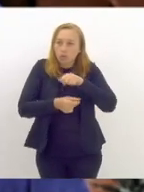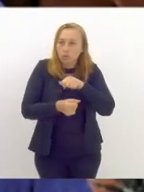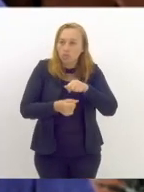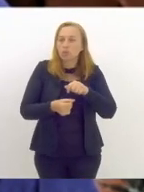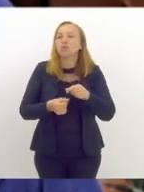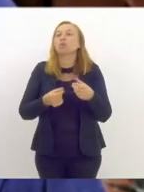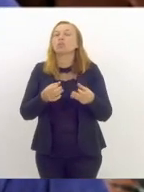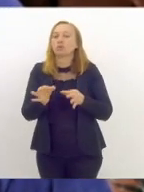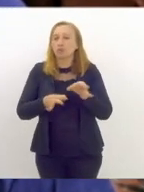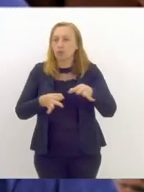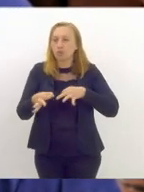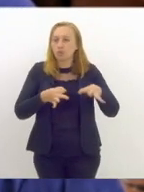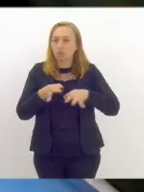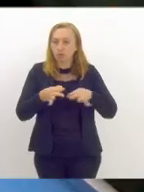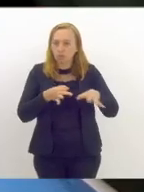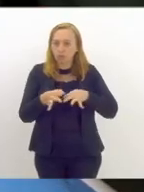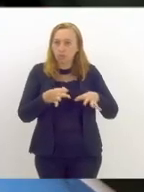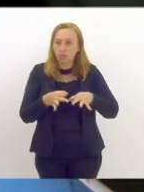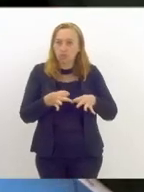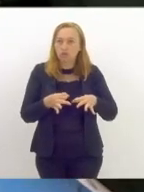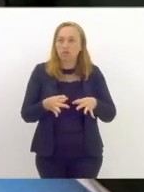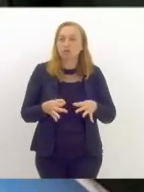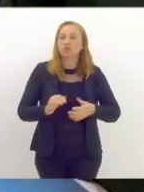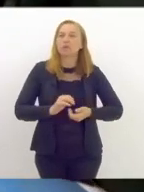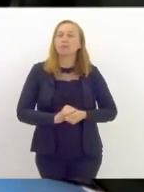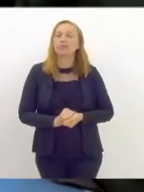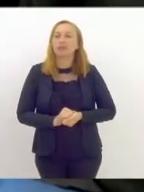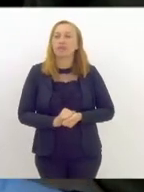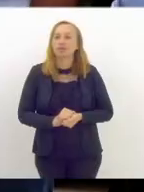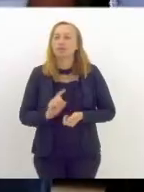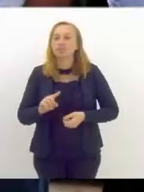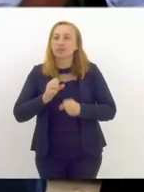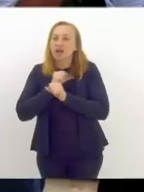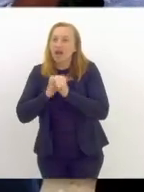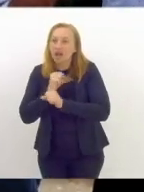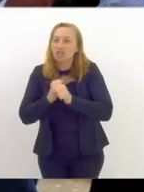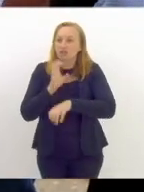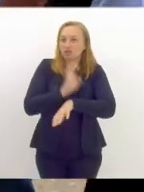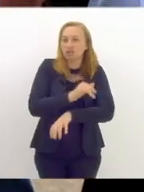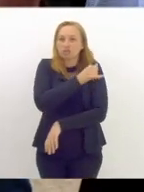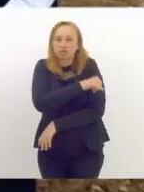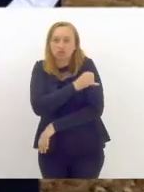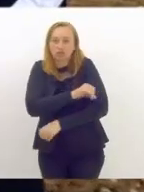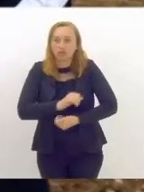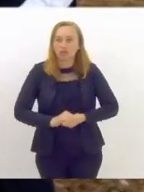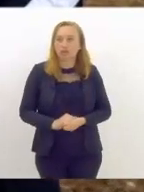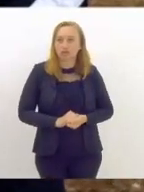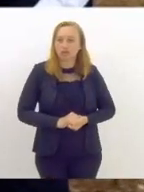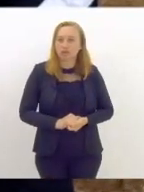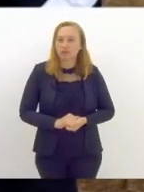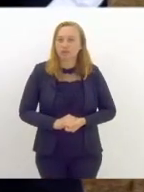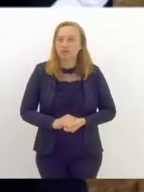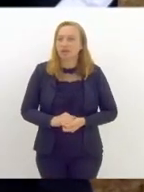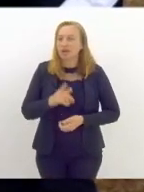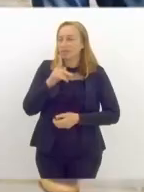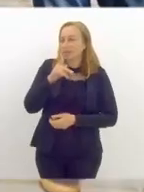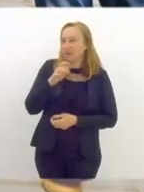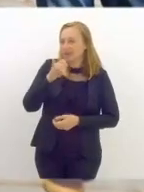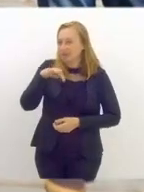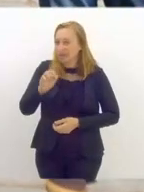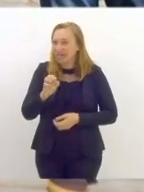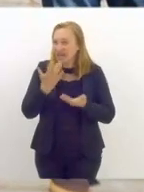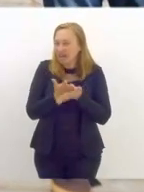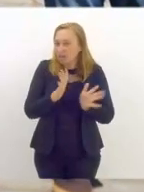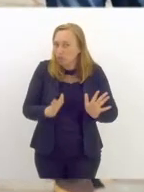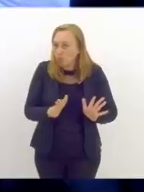pelo cumprimento do Índice Constitucional da Saúde após anos no estado do Rio. Será que a epidemia acabou?